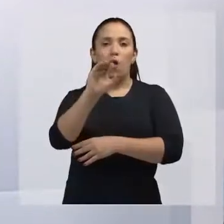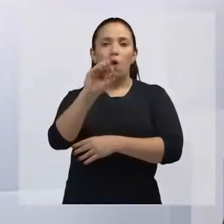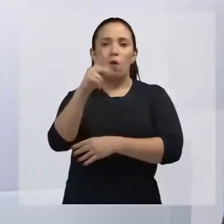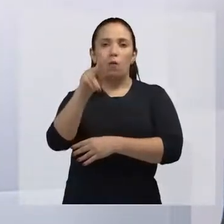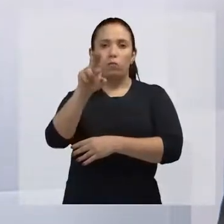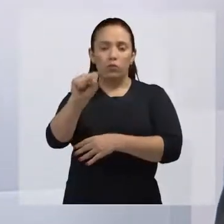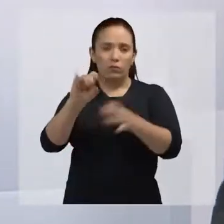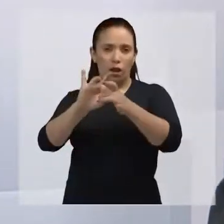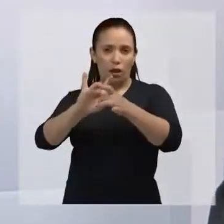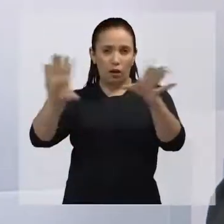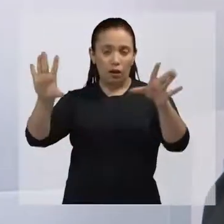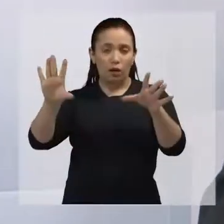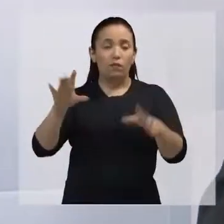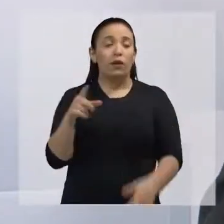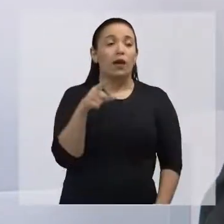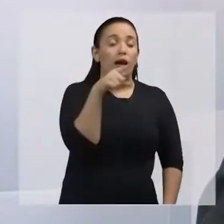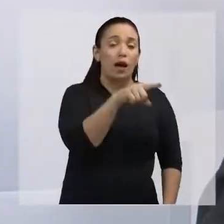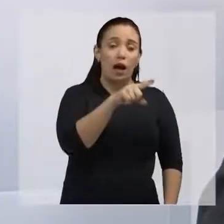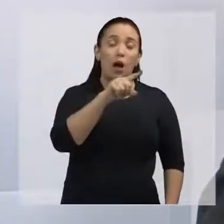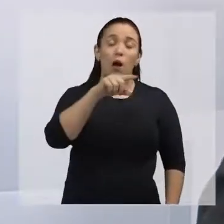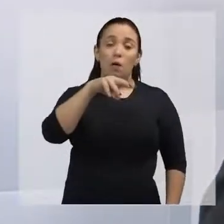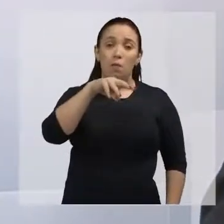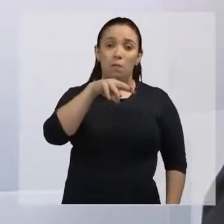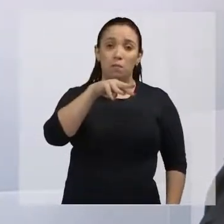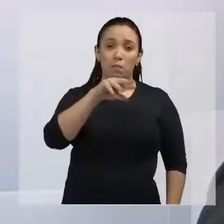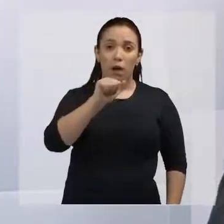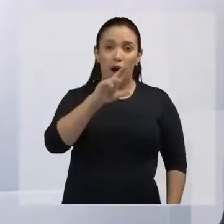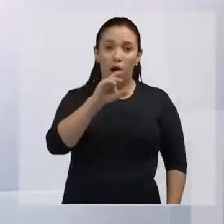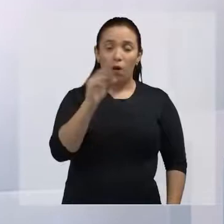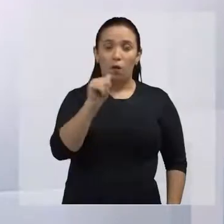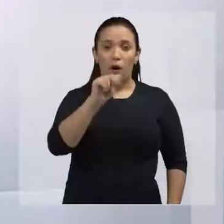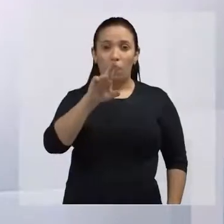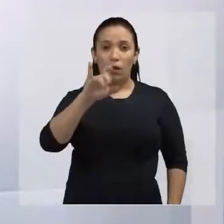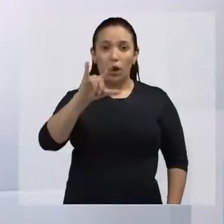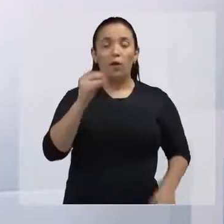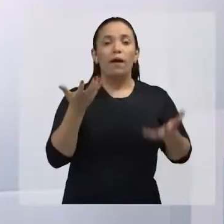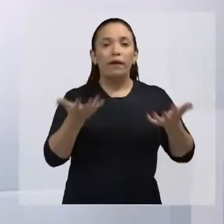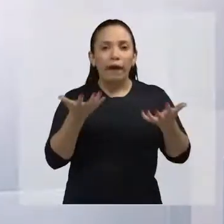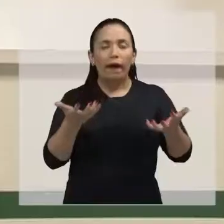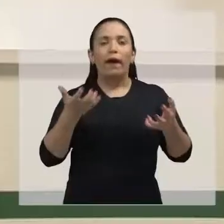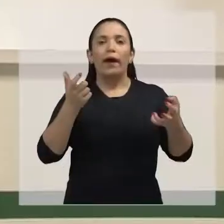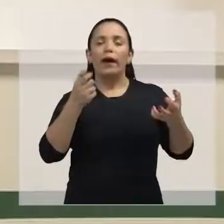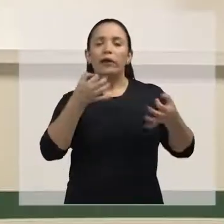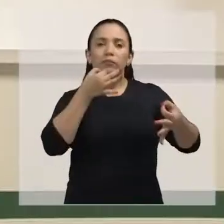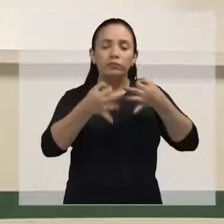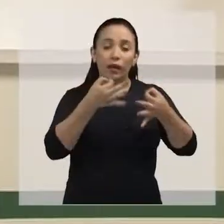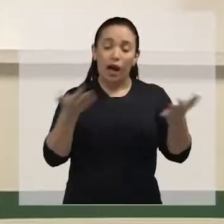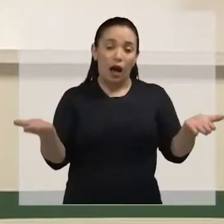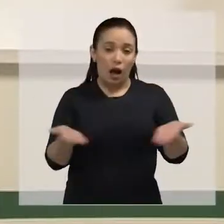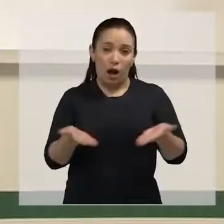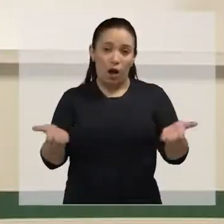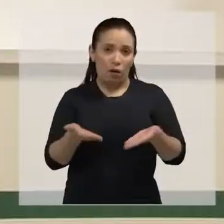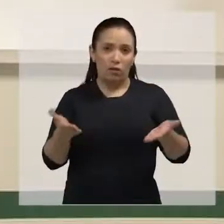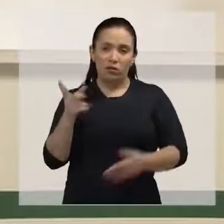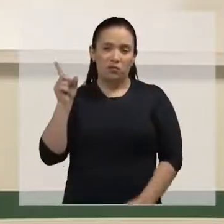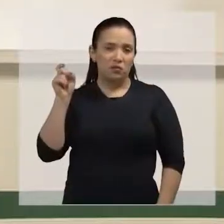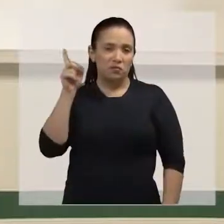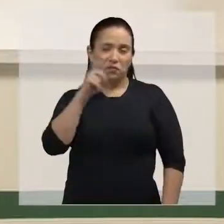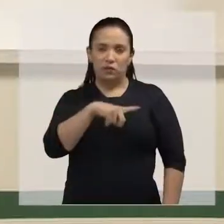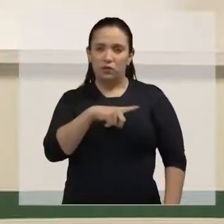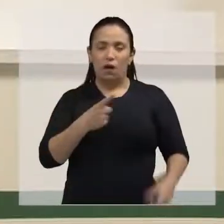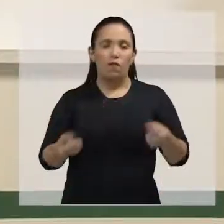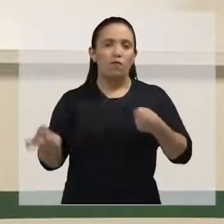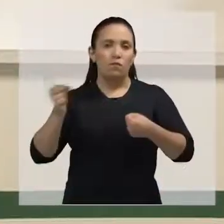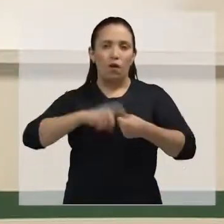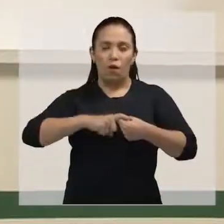objetivo. Tanto Lewandowski como Marco Aurélio queriam reverter a pauta. Não, ainda querem, né? Não, agora não, porque dificilmente hoje,